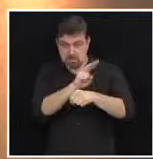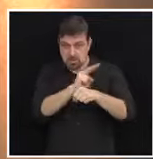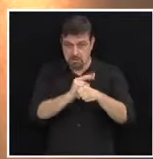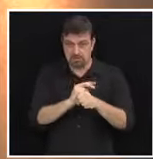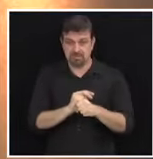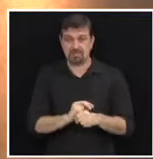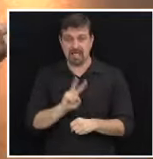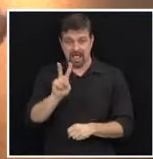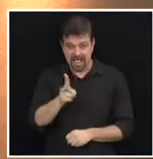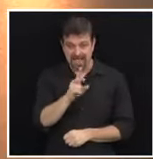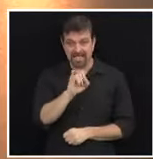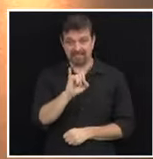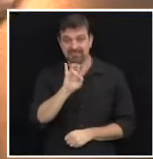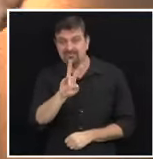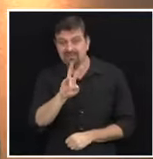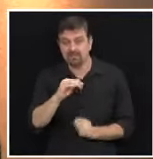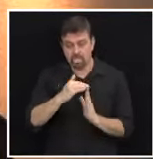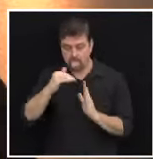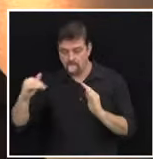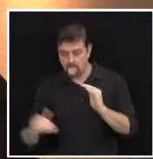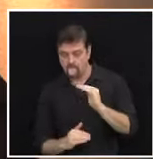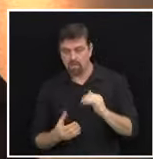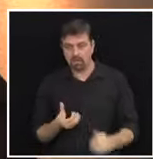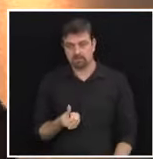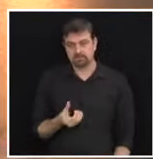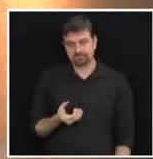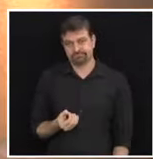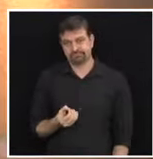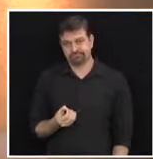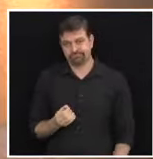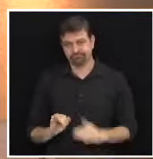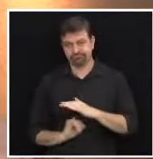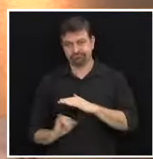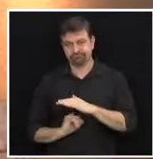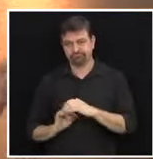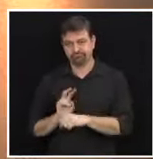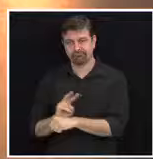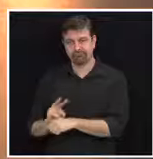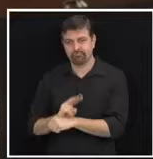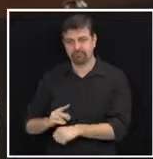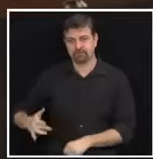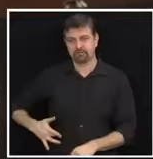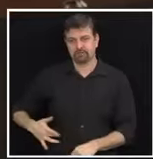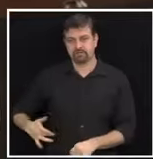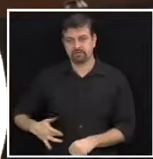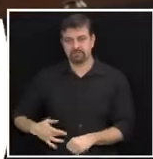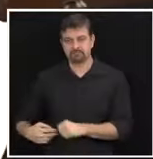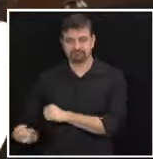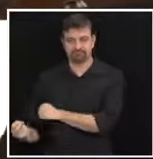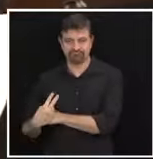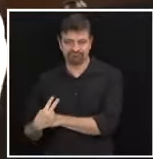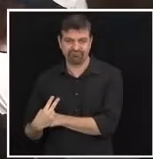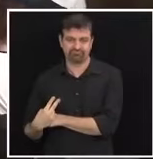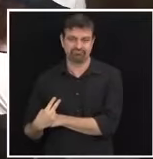de HIV e tem apenas 60 de hepatites virais. Quer dizer, são